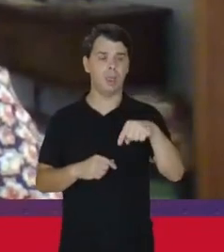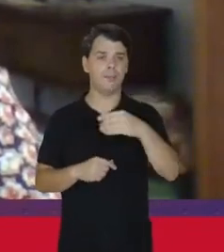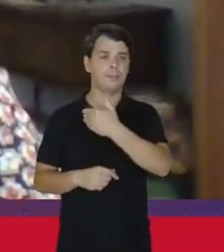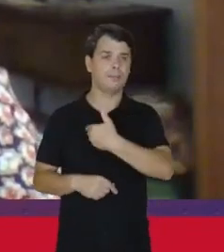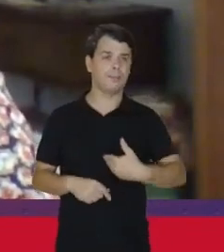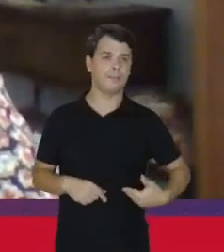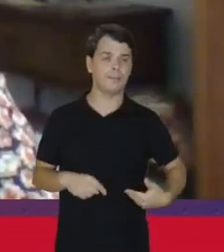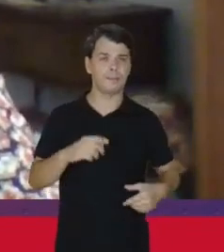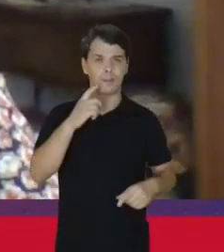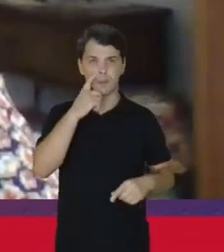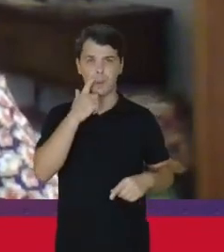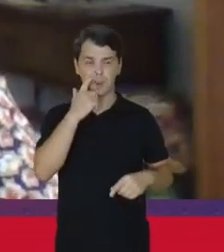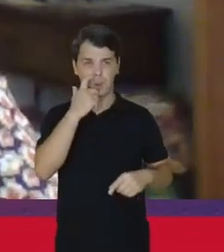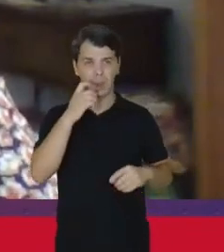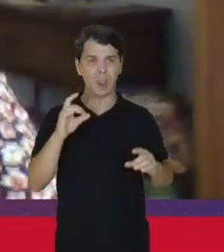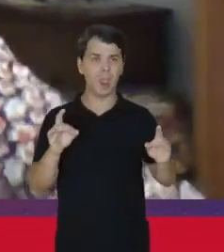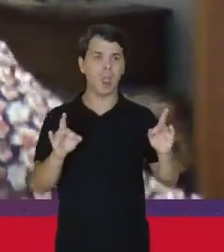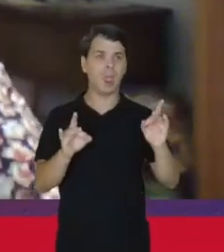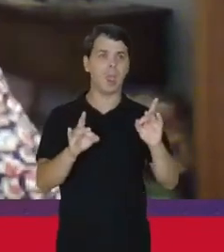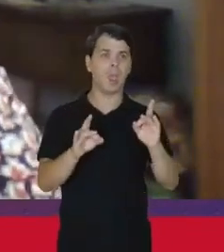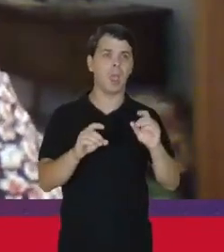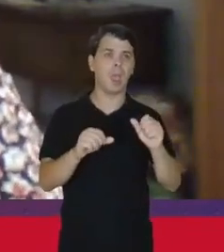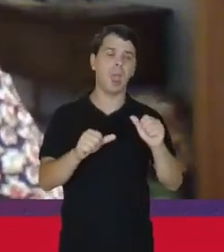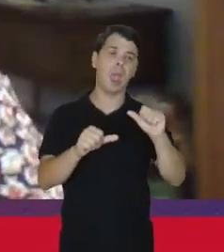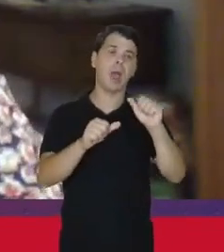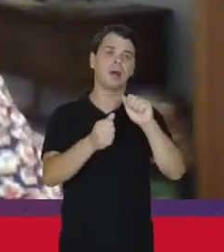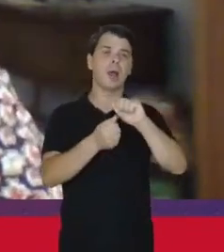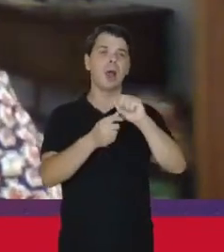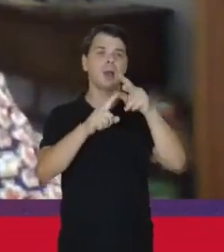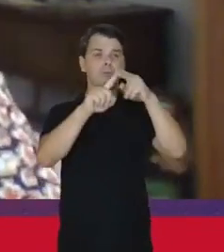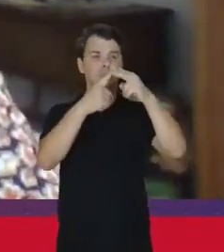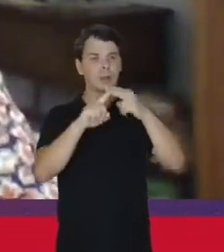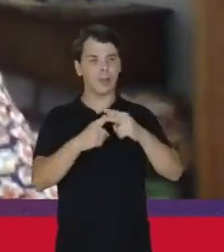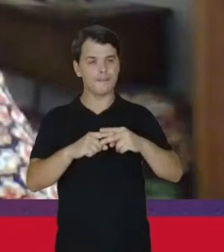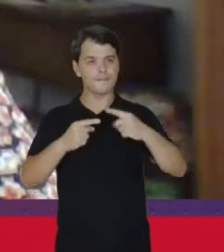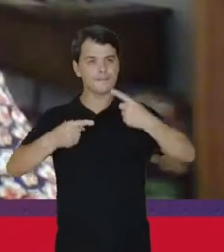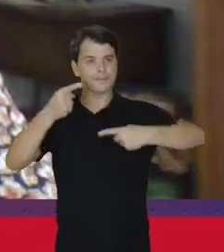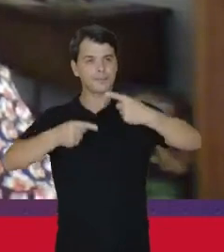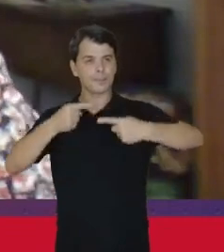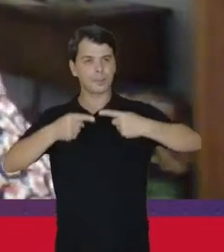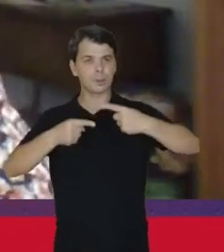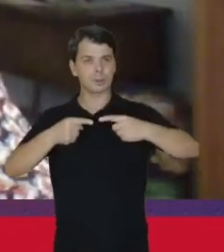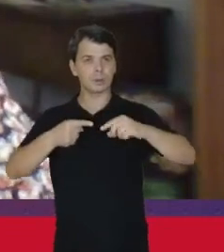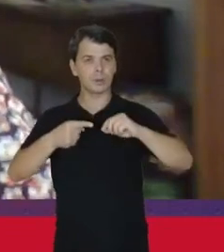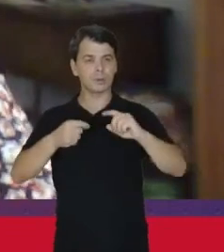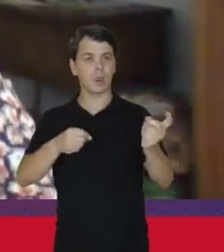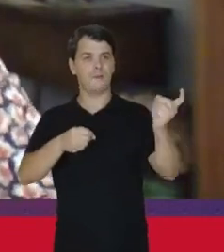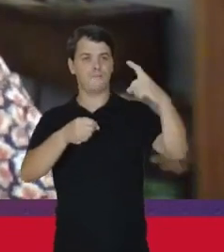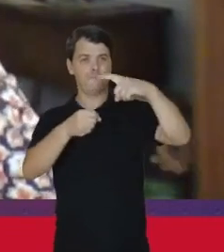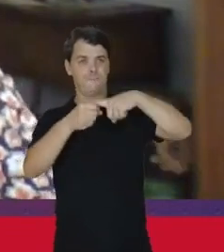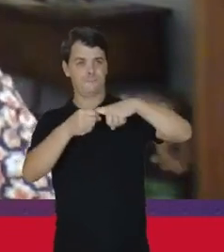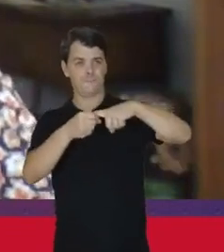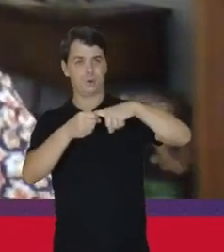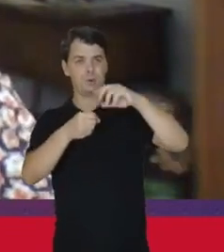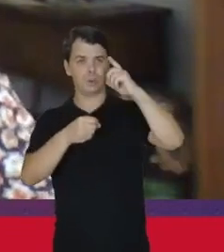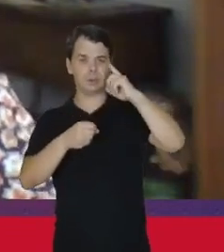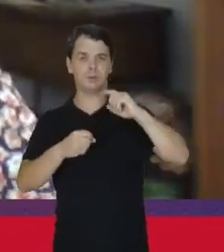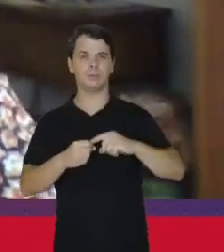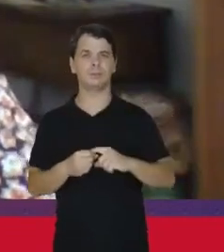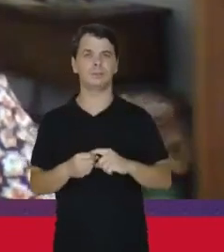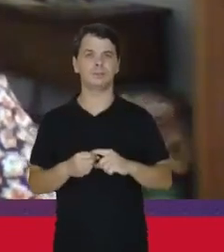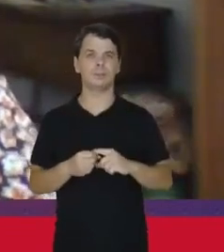o desmonte, desta política e o retorno